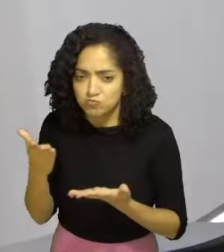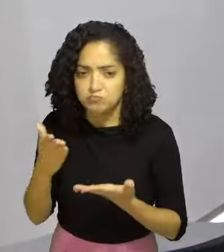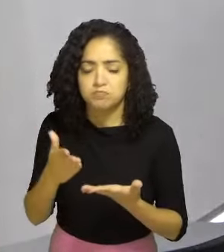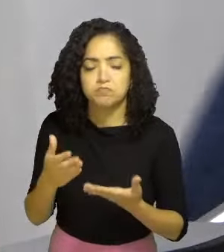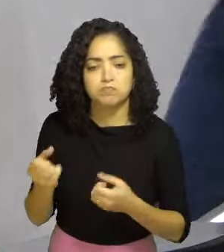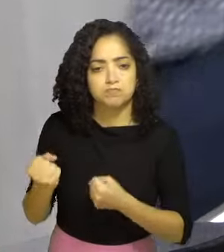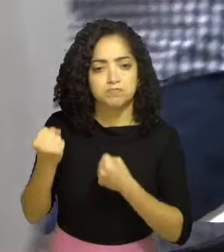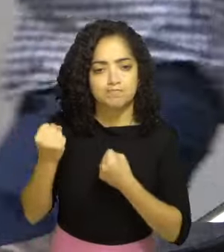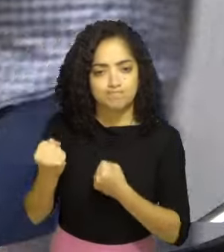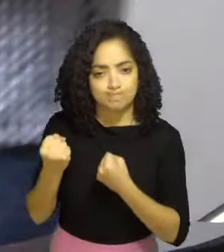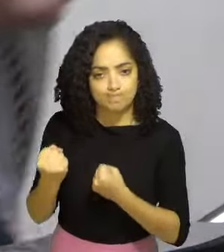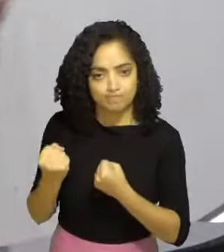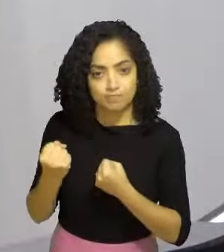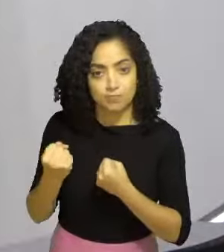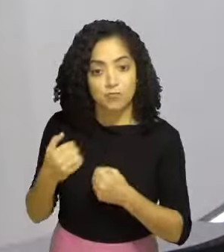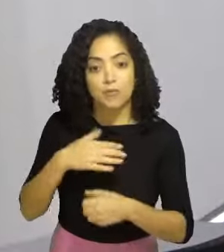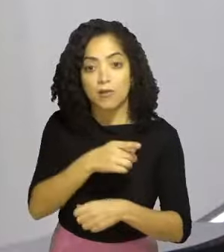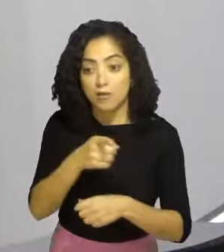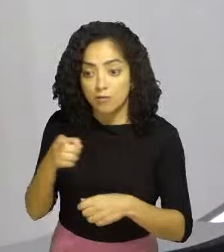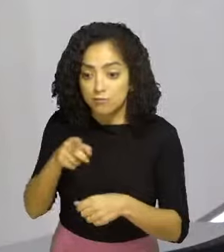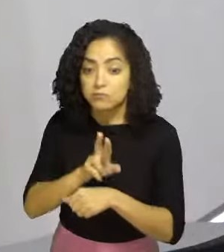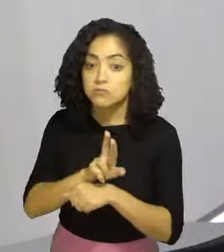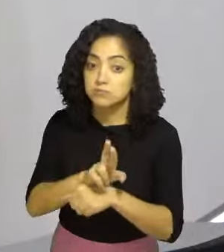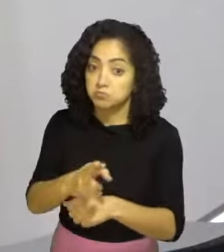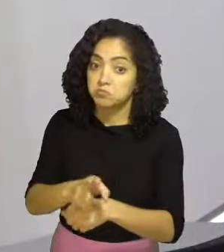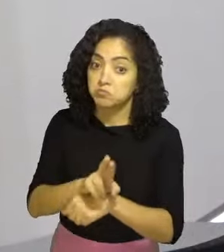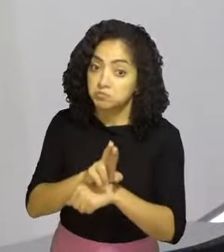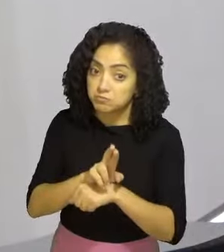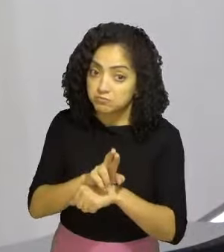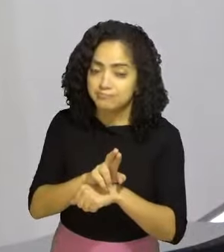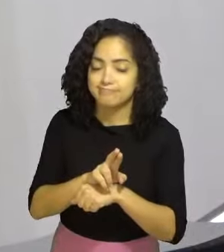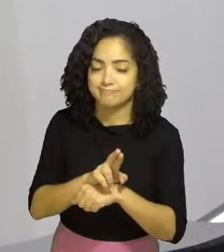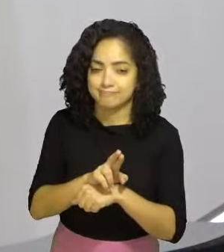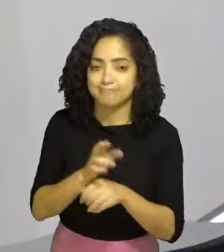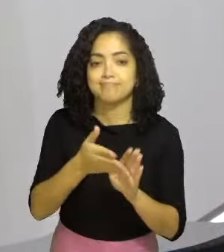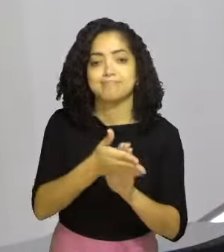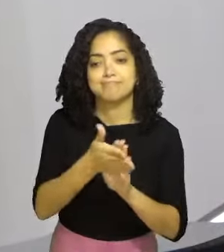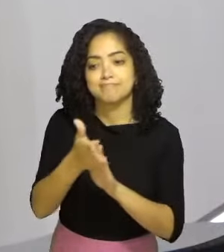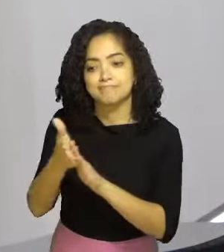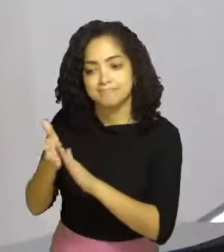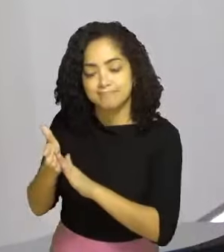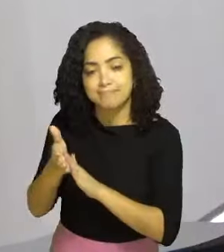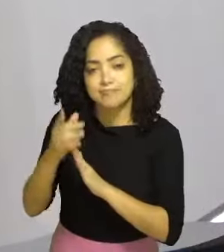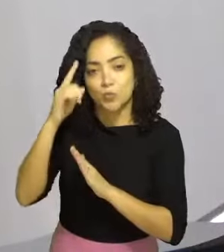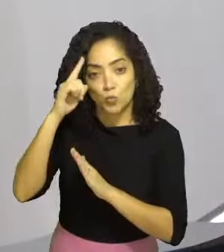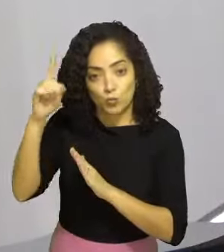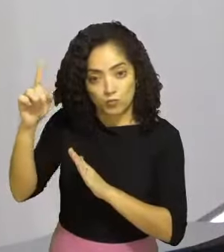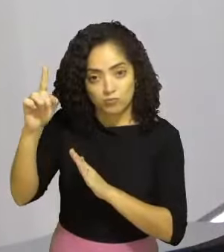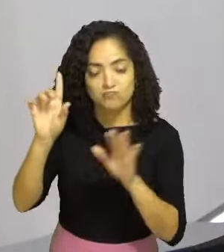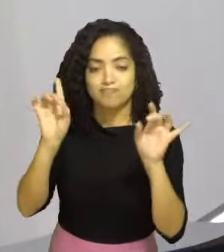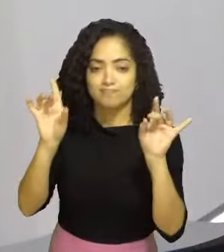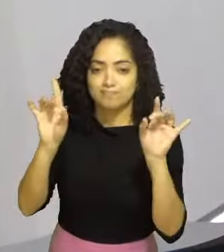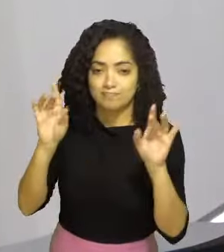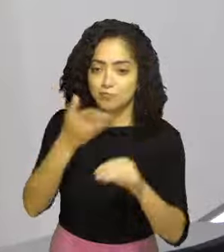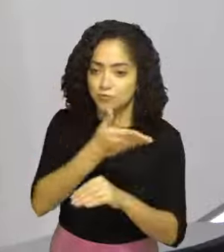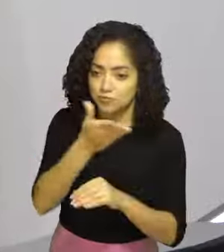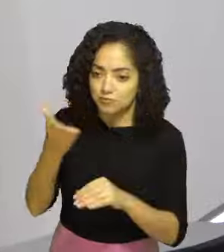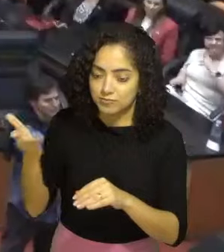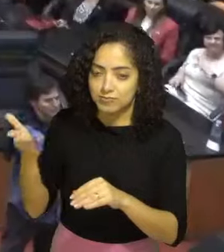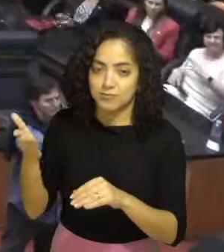fortes e vocês nos representam muito. Parabéns a todas. Hoje o dia é de vocês. Uma excelente